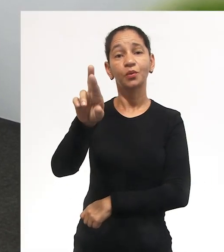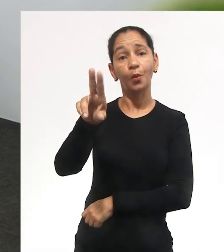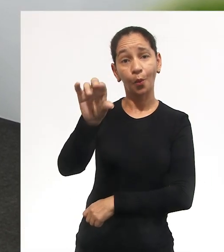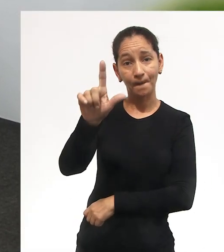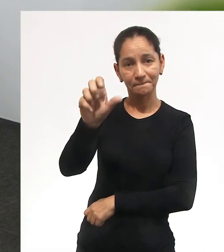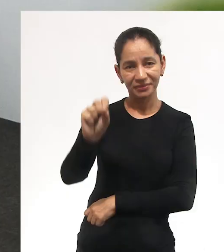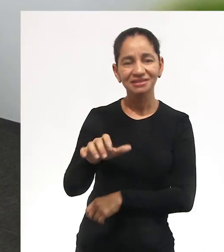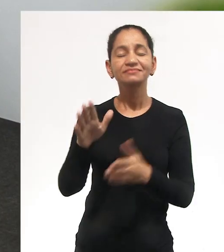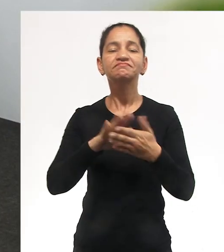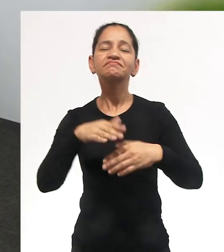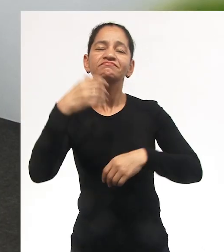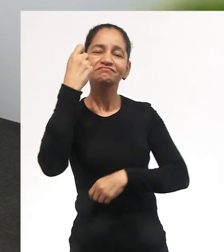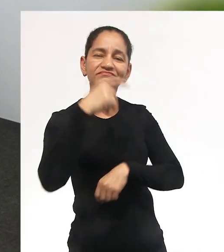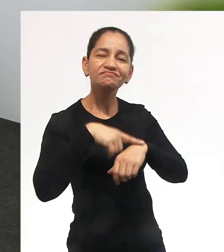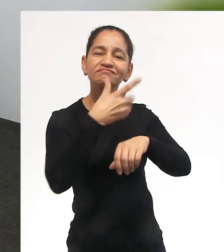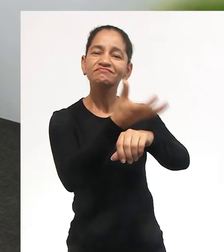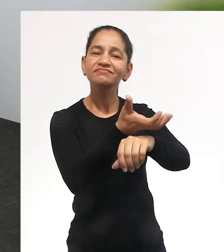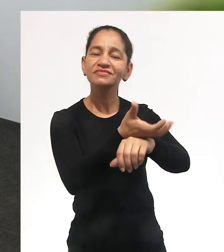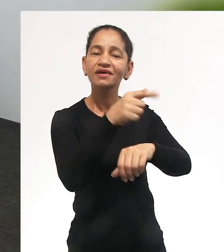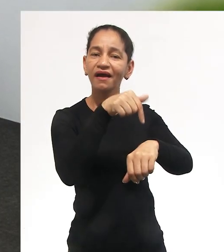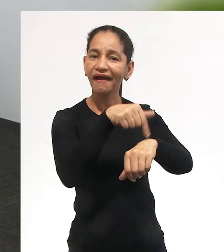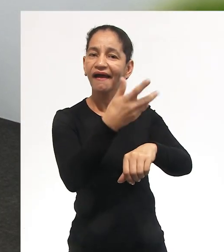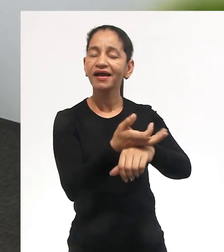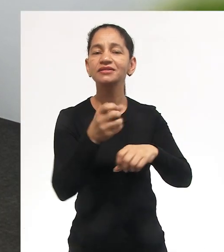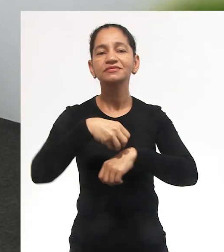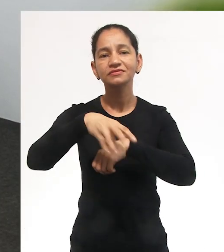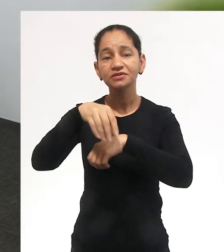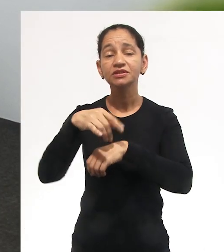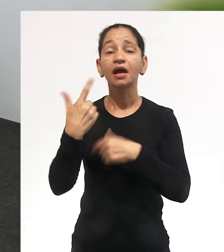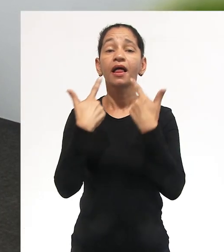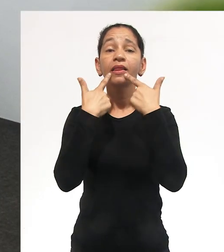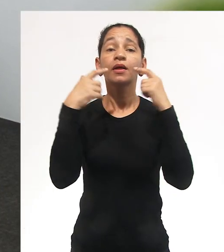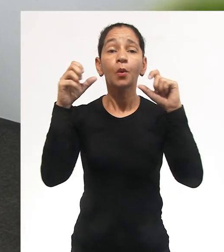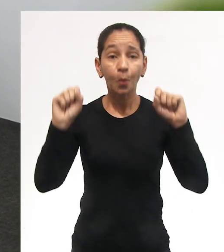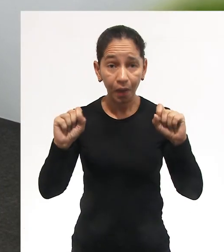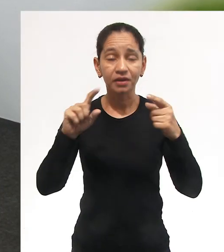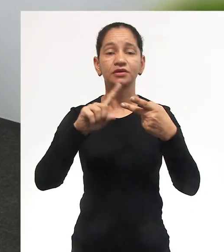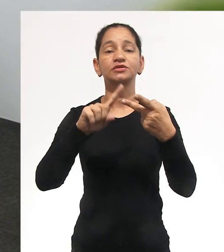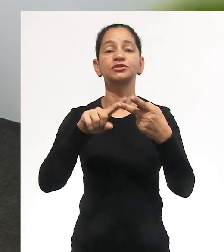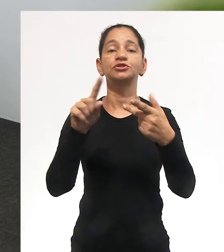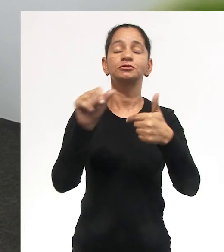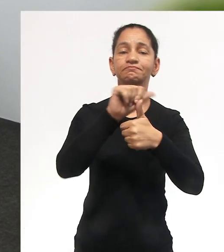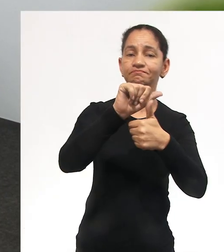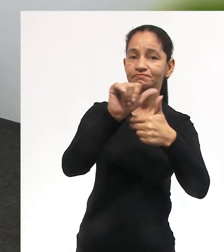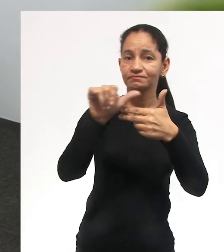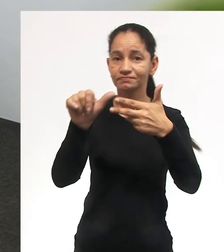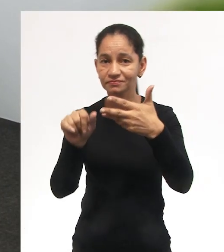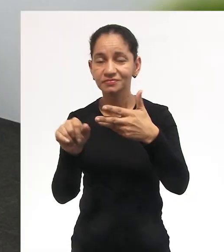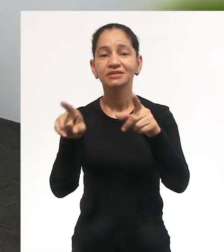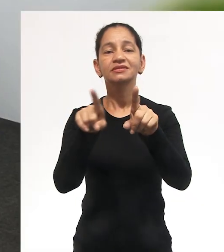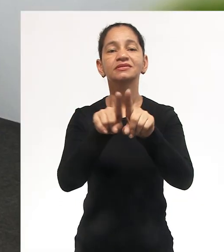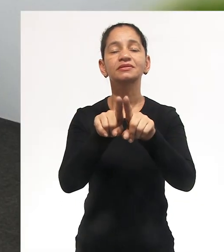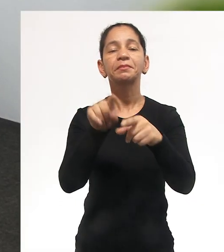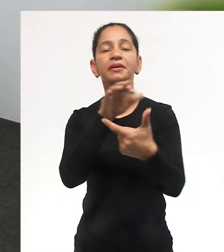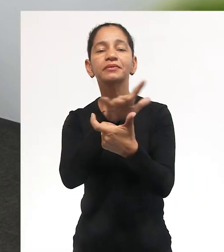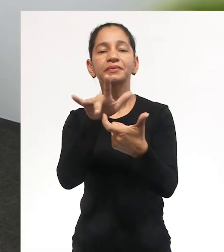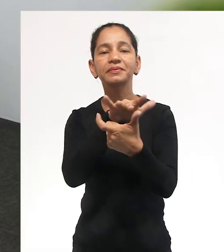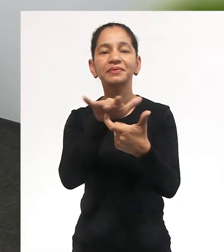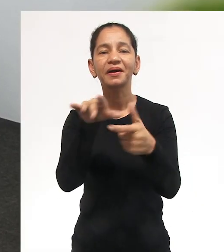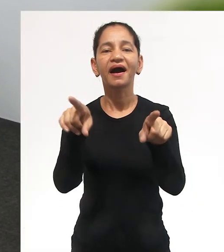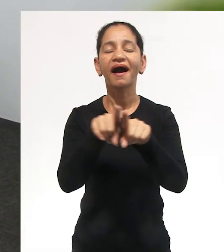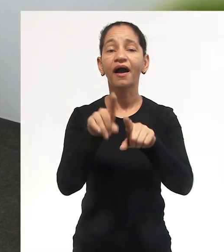Gomes e vou ministrar a disciplina Linguagem, Alfabetização e Letramento. Eu vou fazer